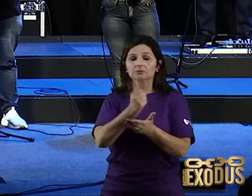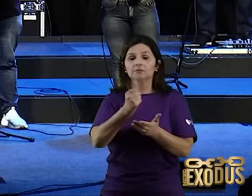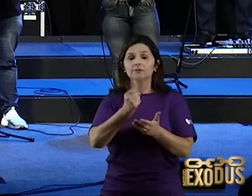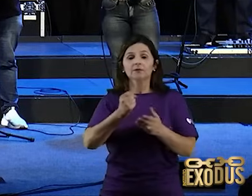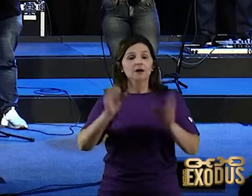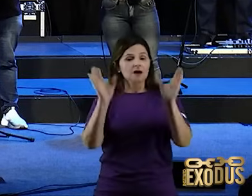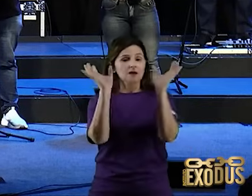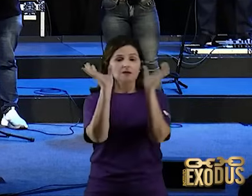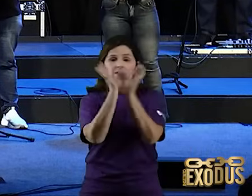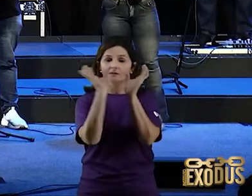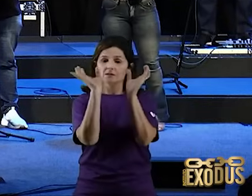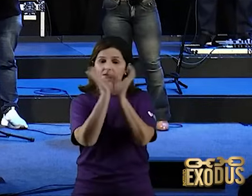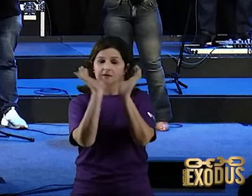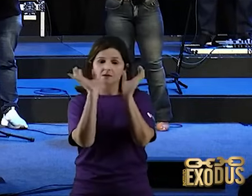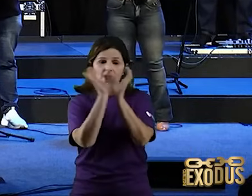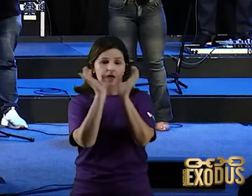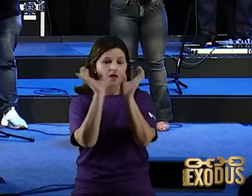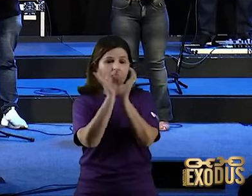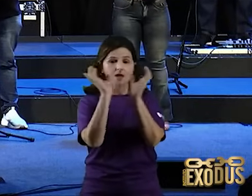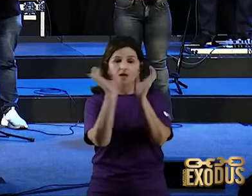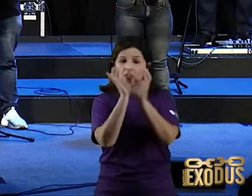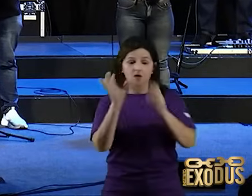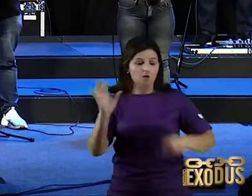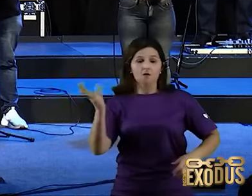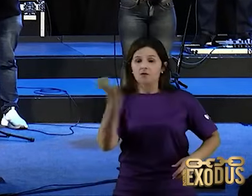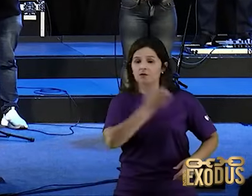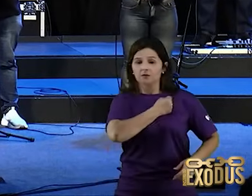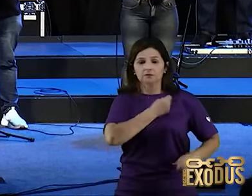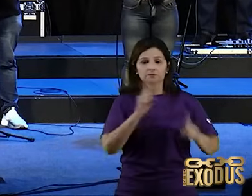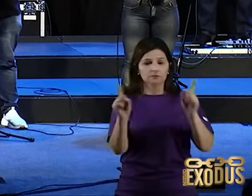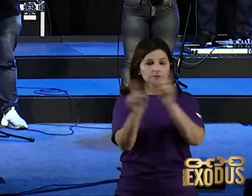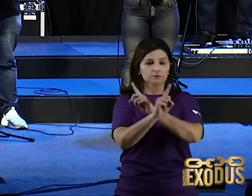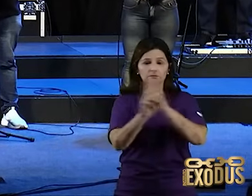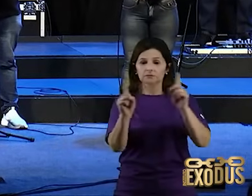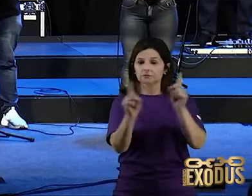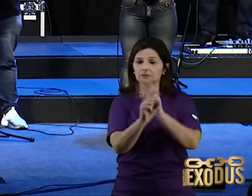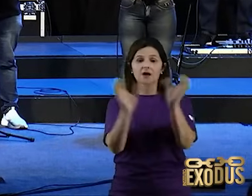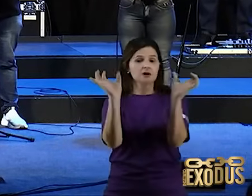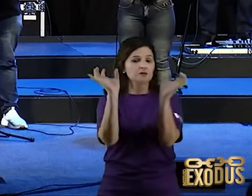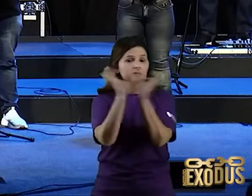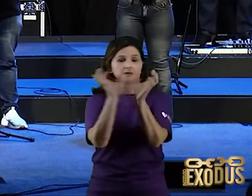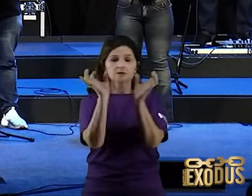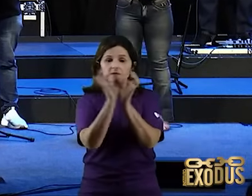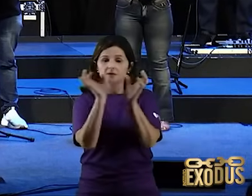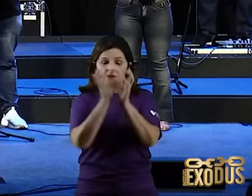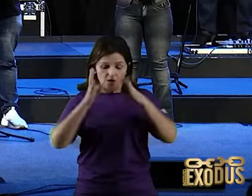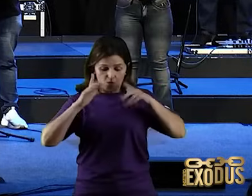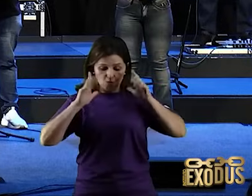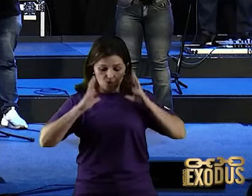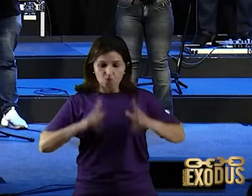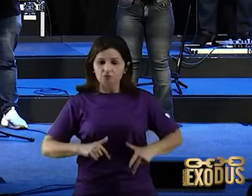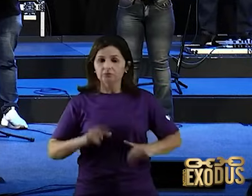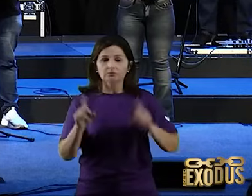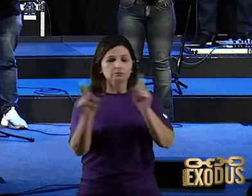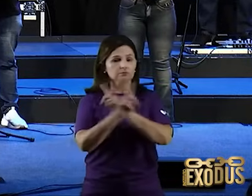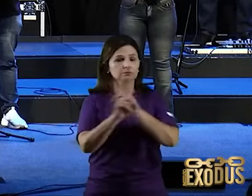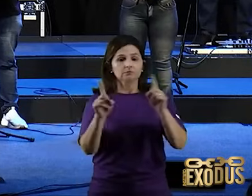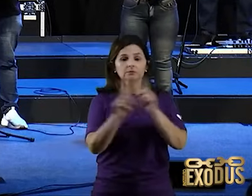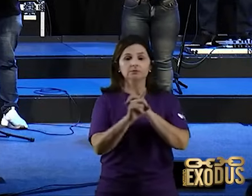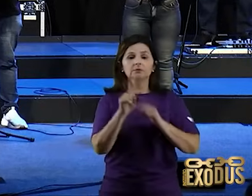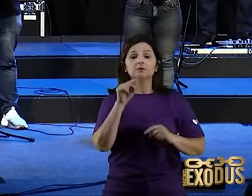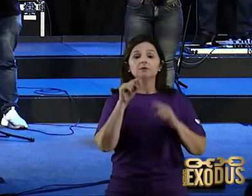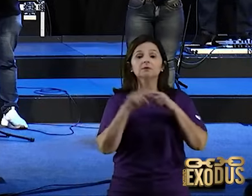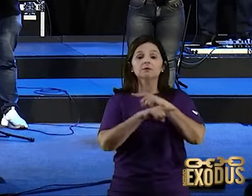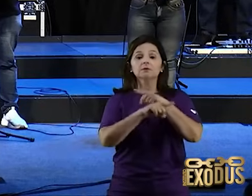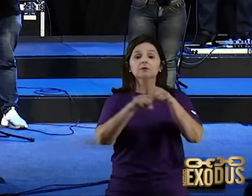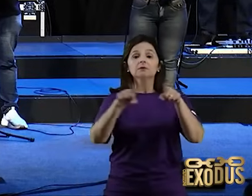a seia não te salva não salva quem te salva é Jesus Cristo de Nazaré Se